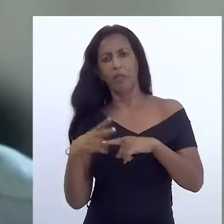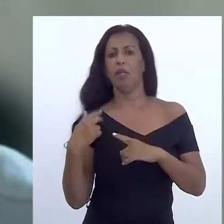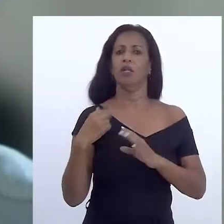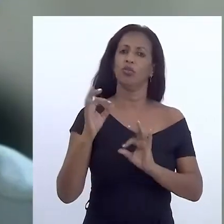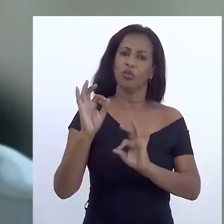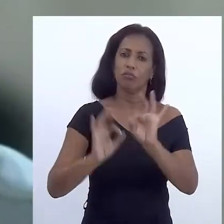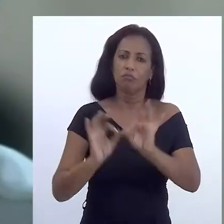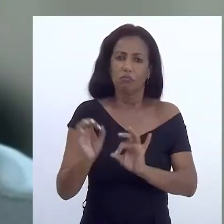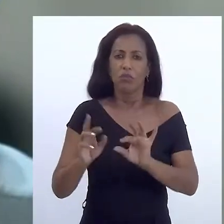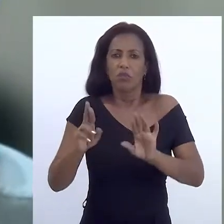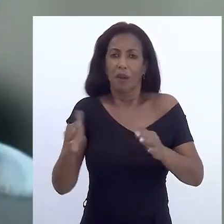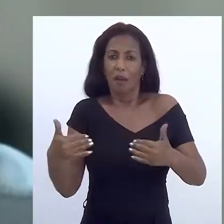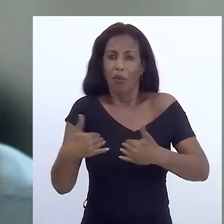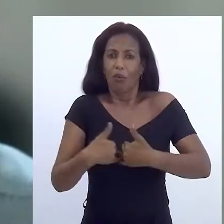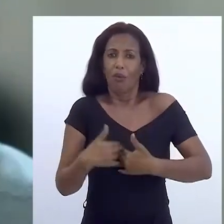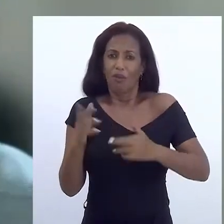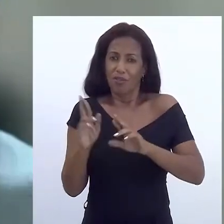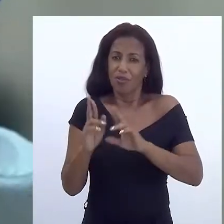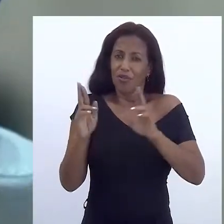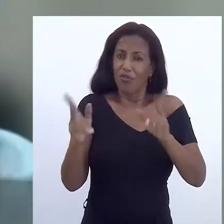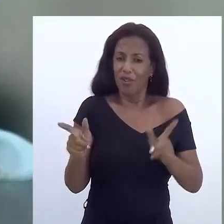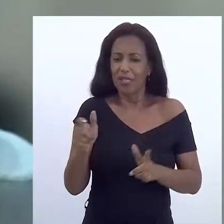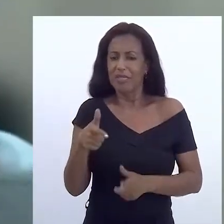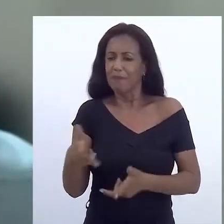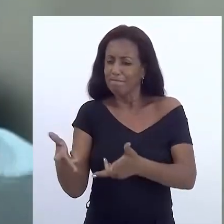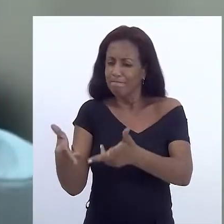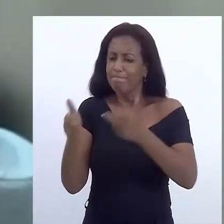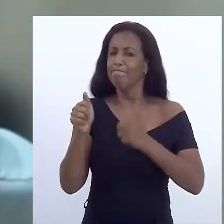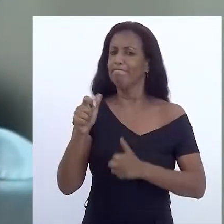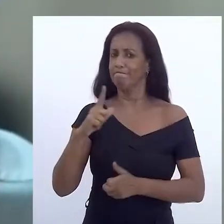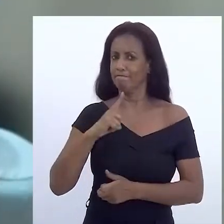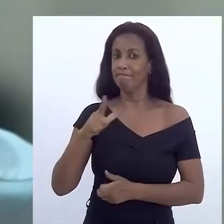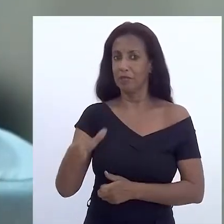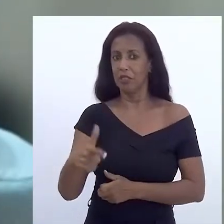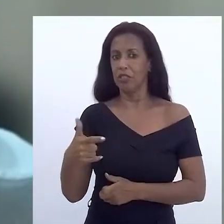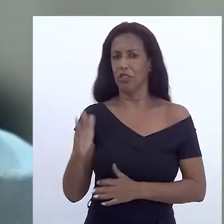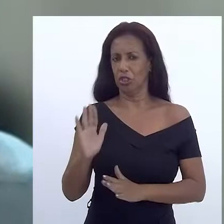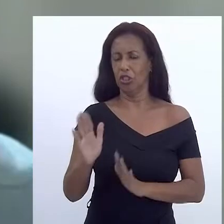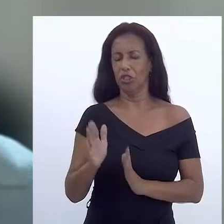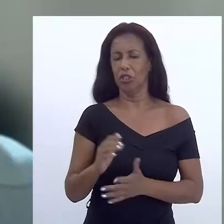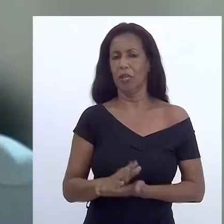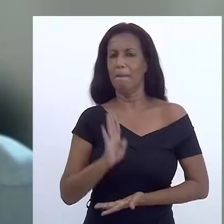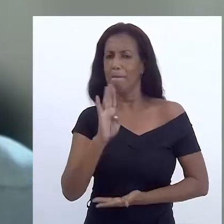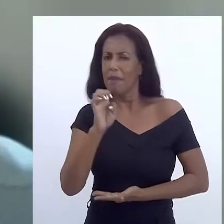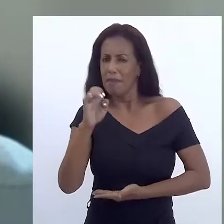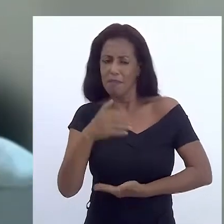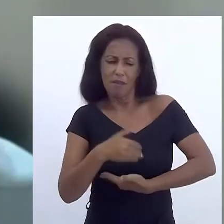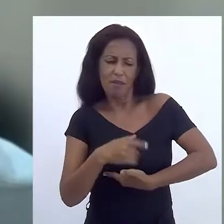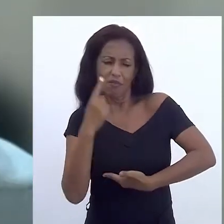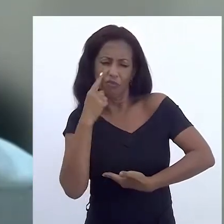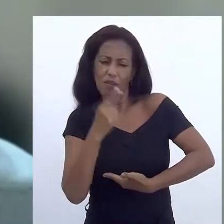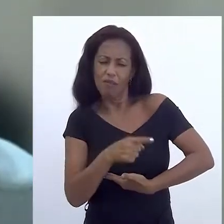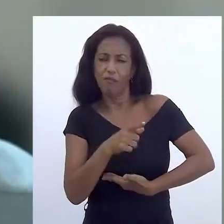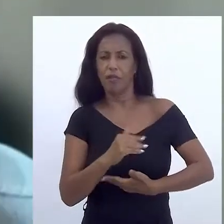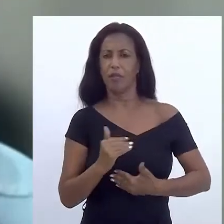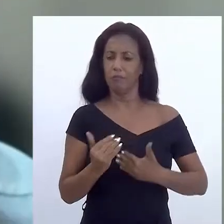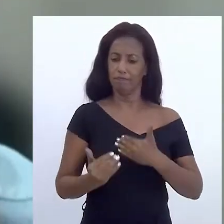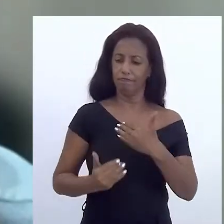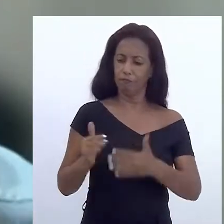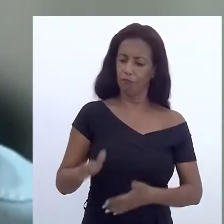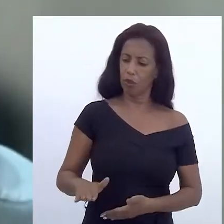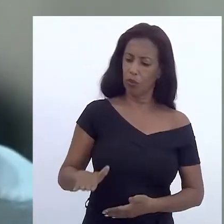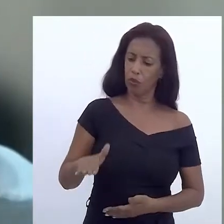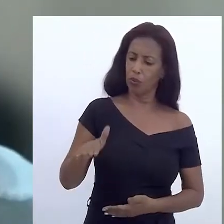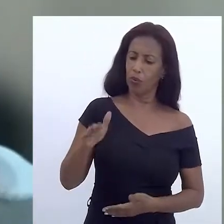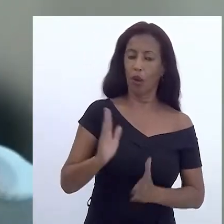padrão comportamental já diferenciado. A gente percebia que tinha, bem idade bem tenra, bem bebê, né? E ao longo disso, passando por